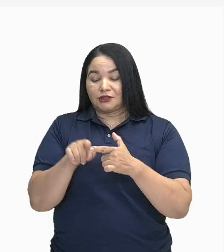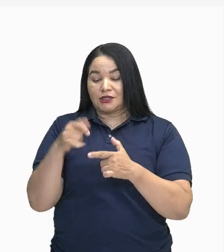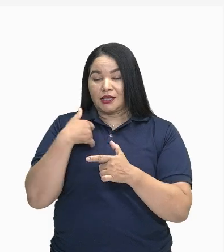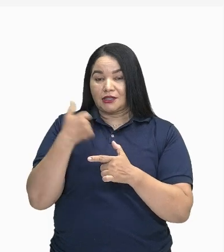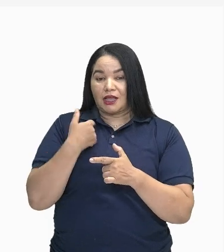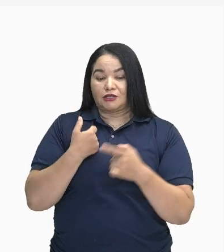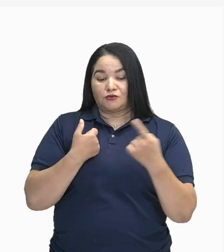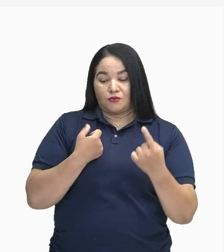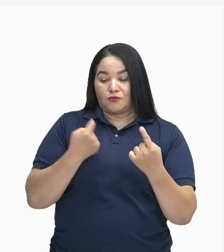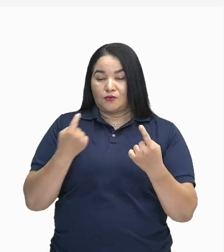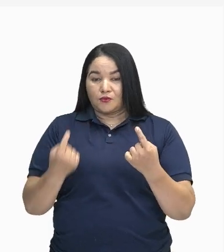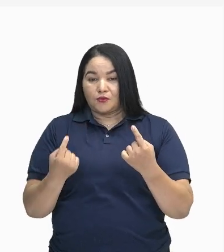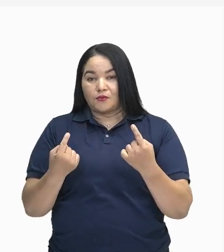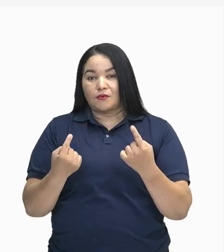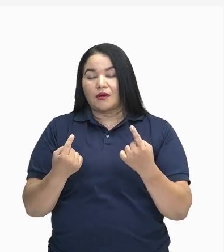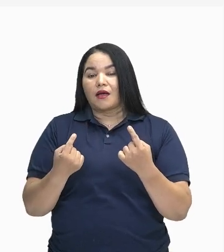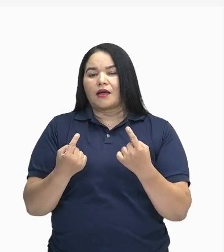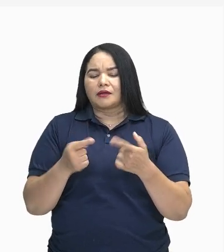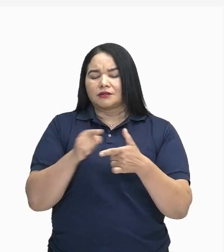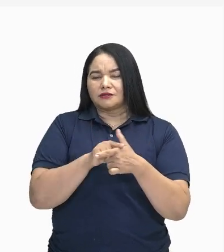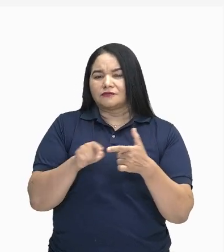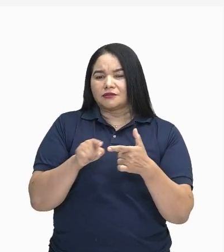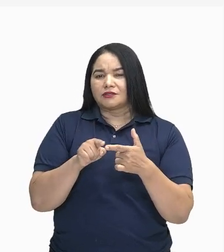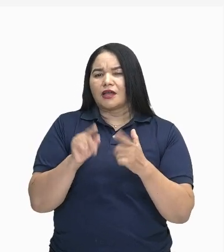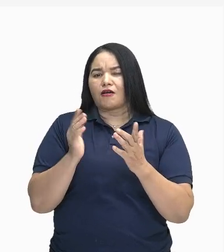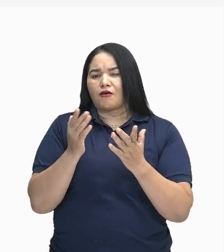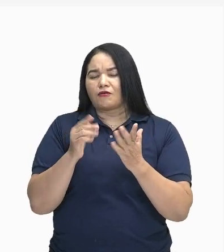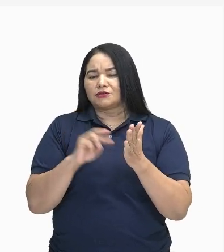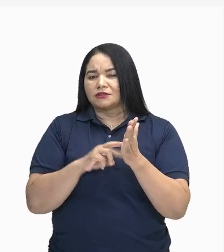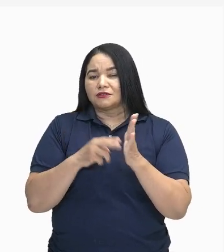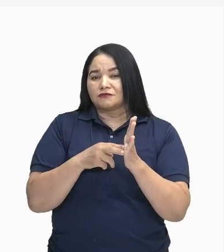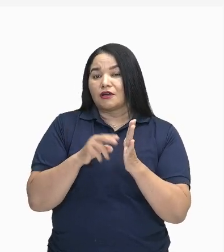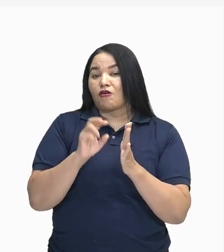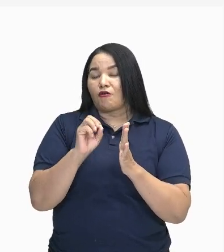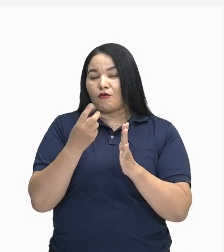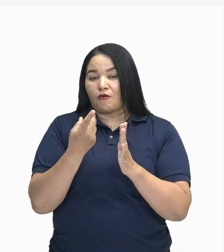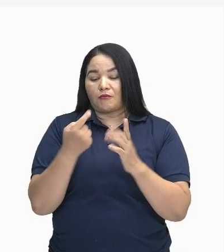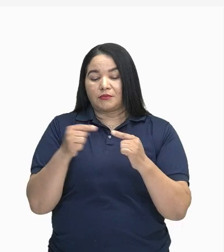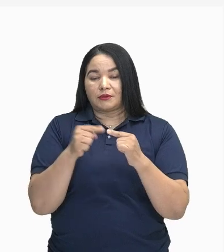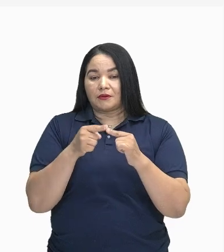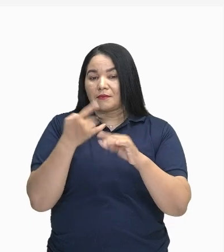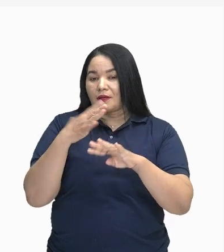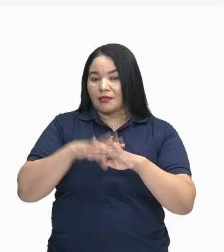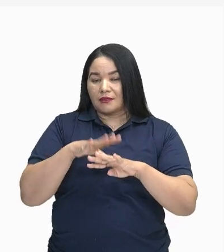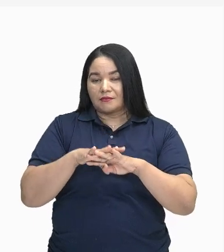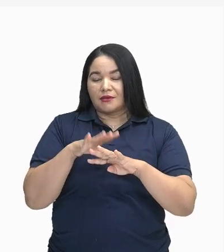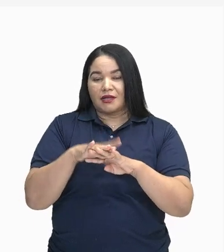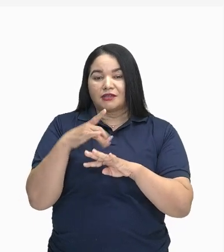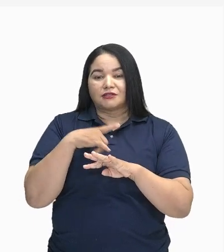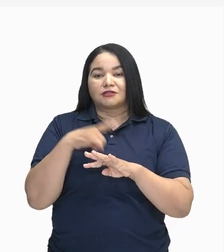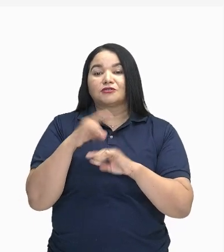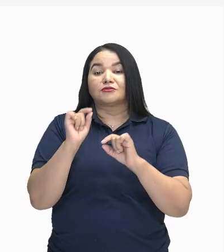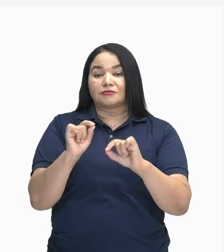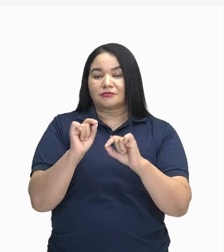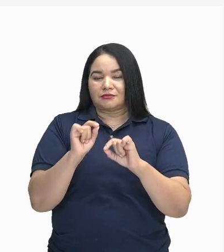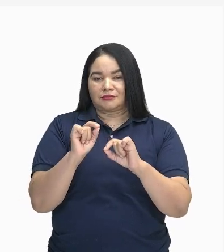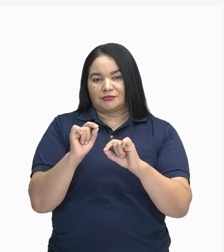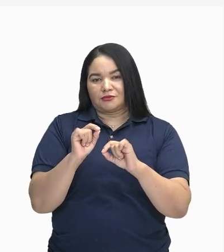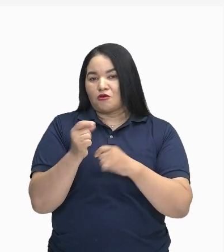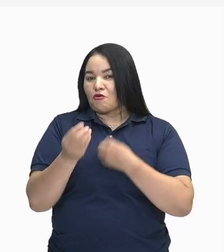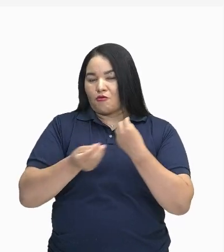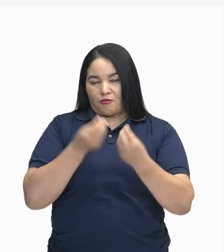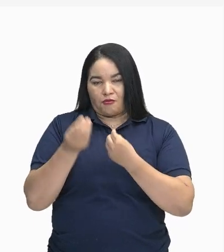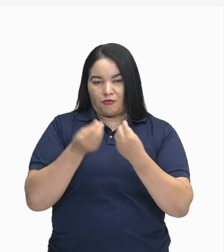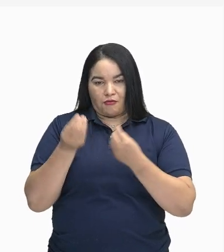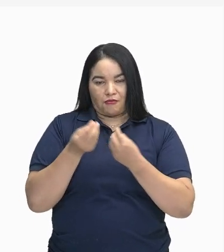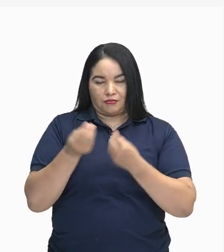vice-versa, a idade de Fátima pela idade de Luísa, qual é o significado matemático que tem essa situação, né? Então, vamos